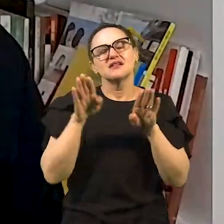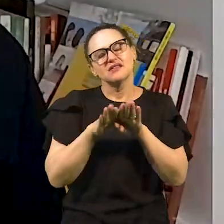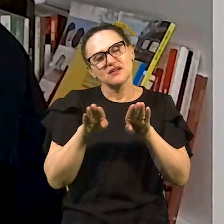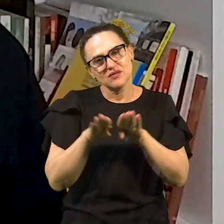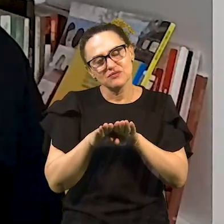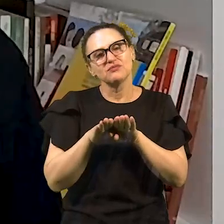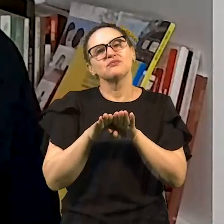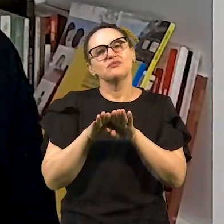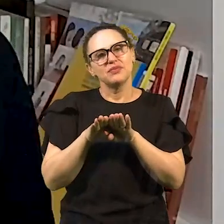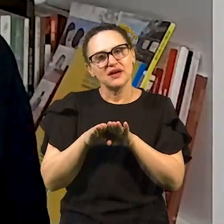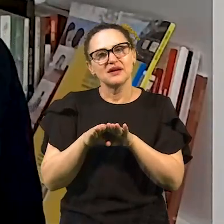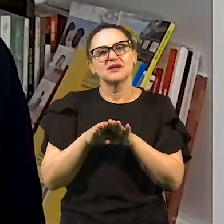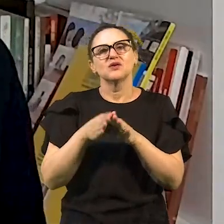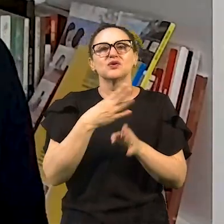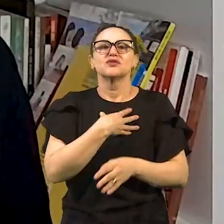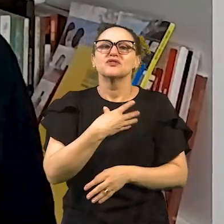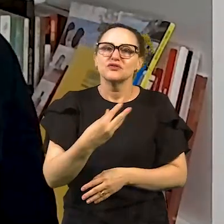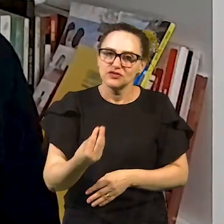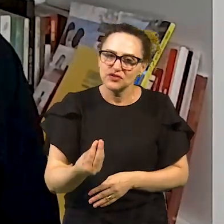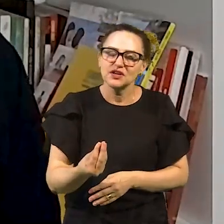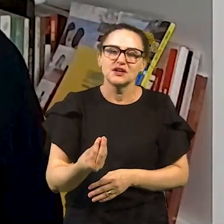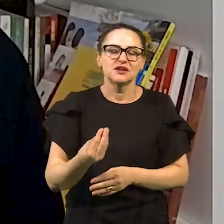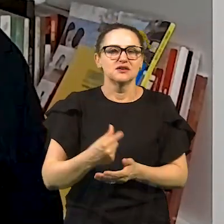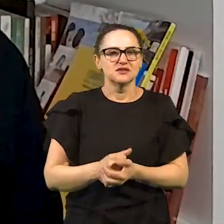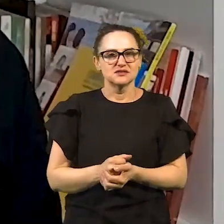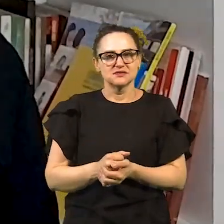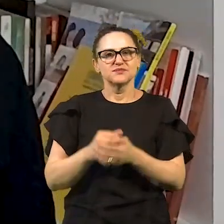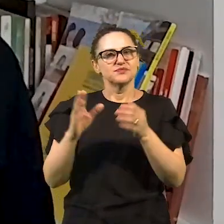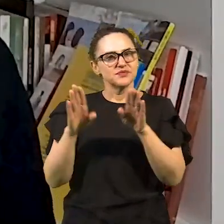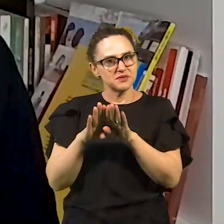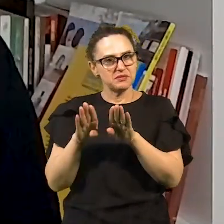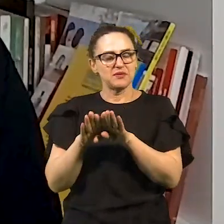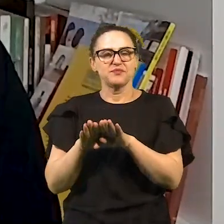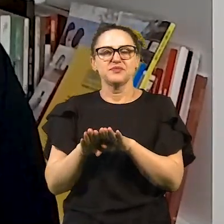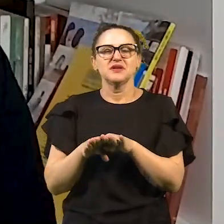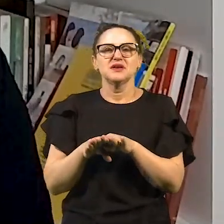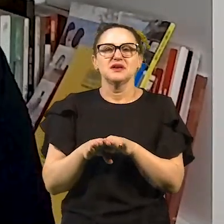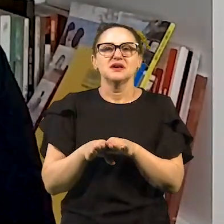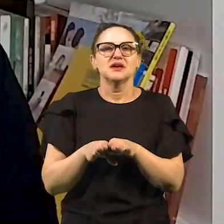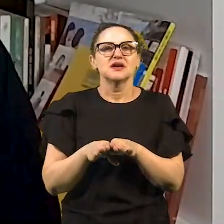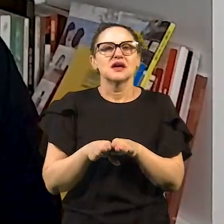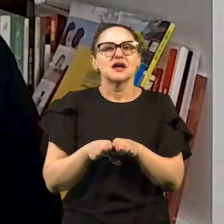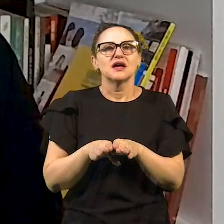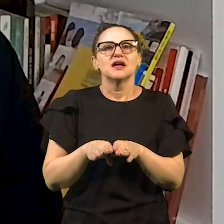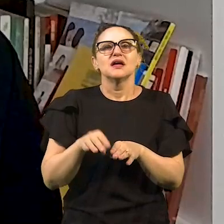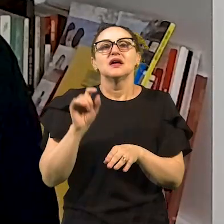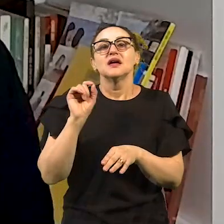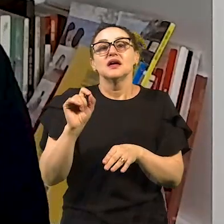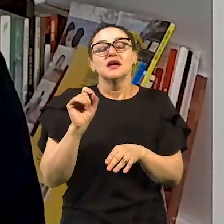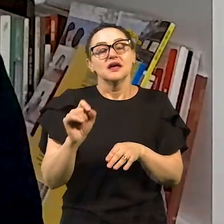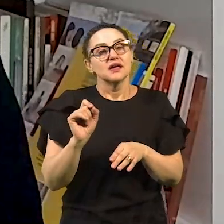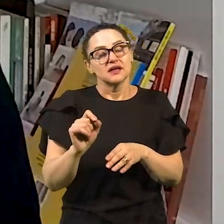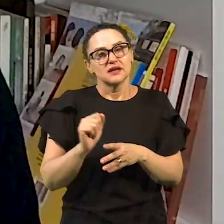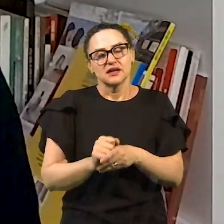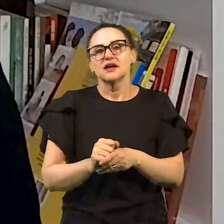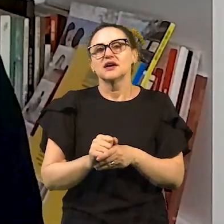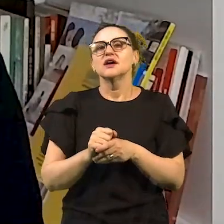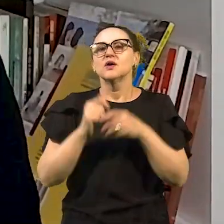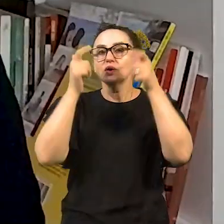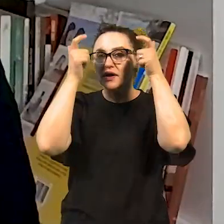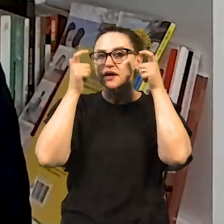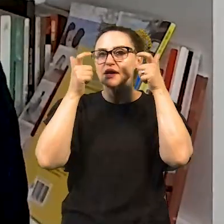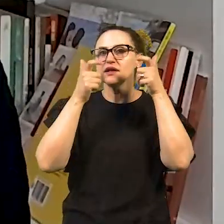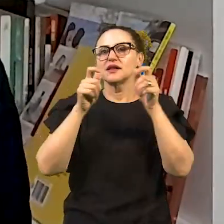essa guerra do Paraguai, e que foi ali, inclusive, dar vivas ao imperador, dar boa sorte para ele na batalha. Então é interessante, a gente